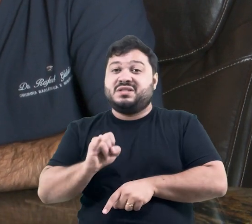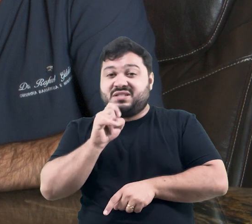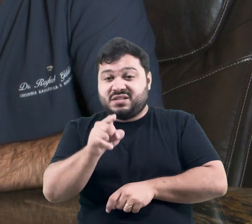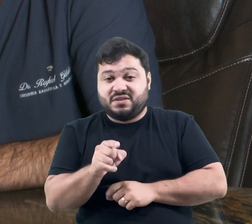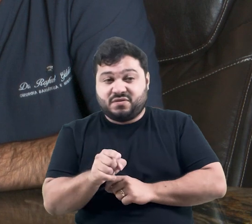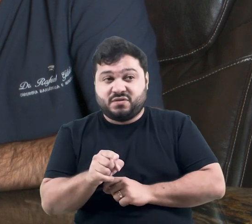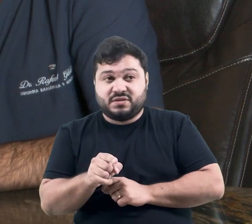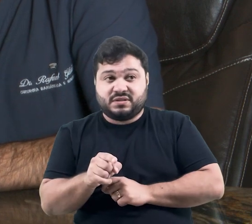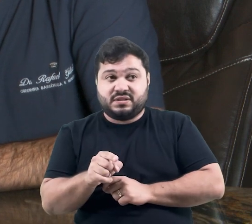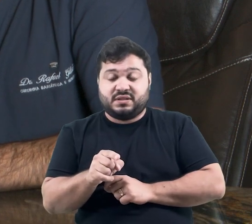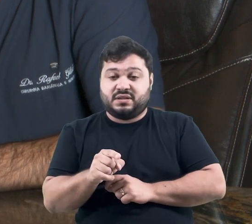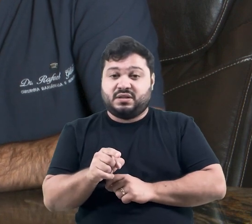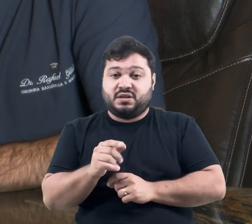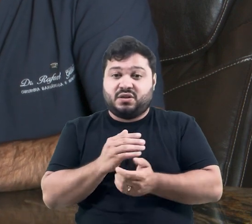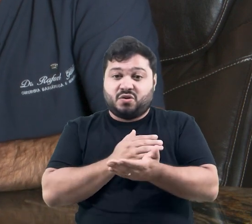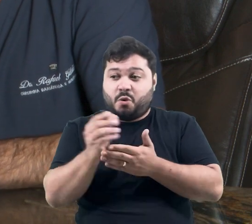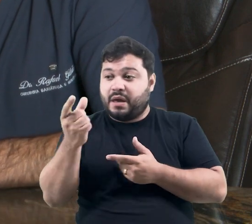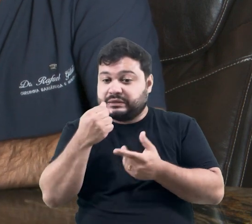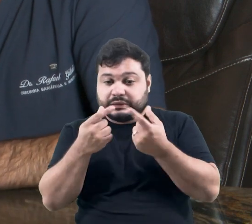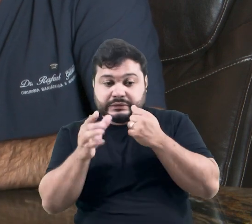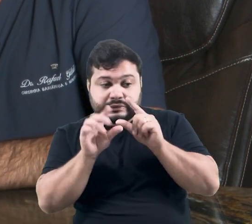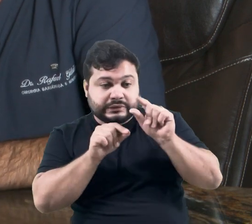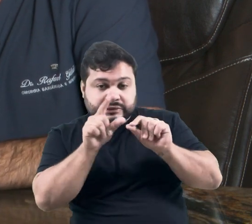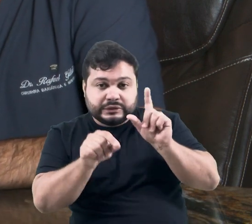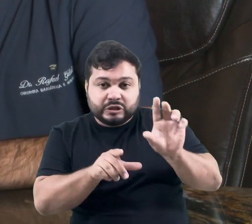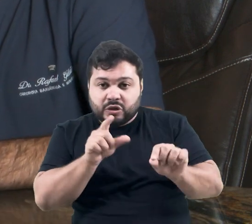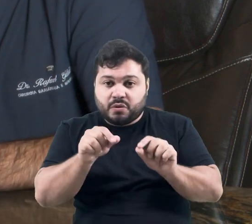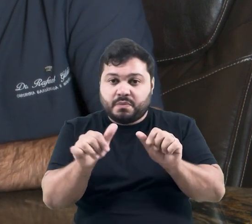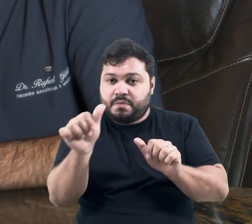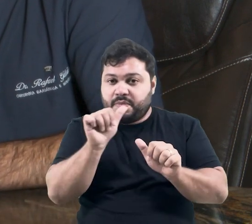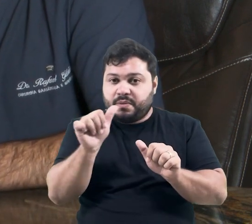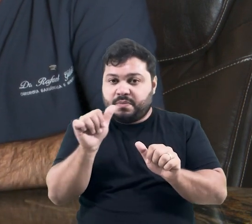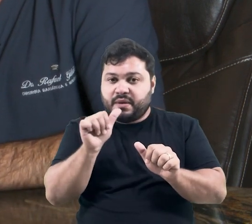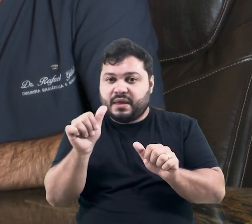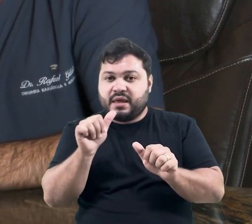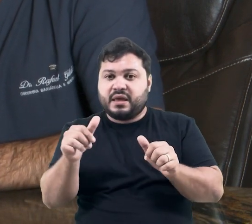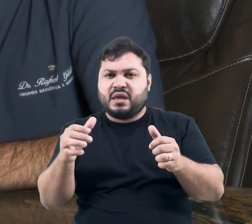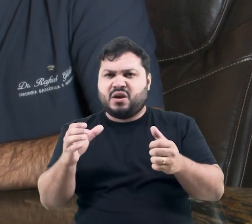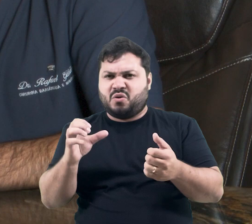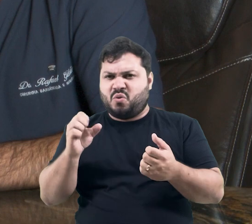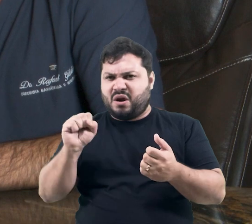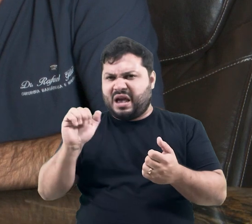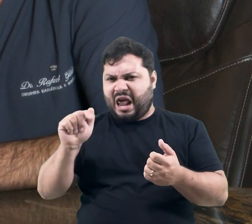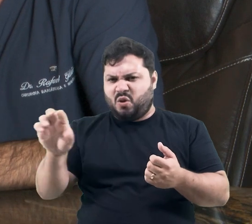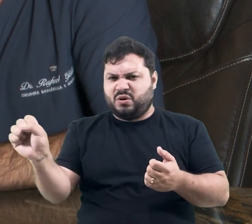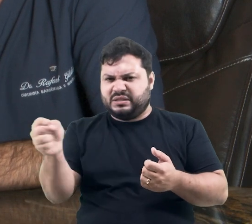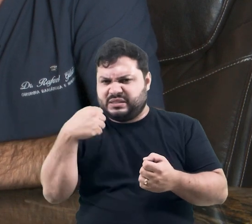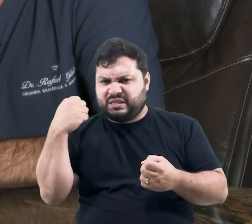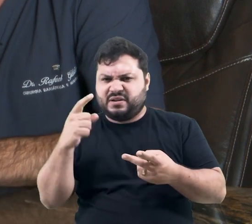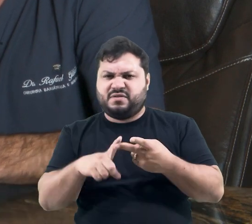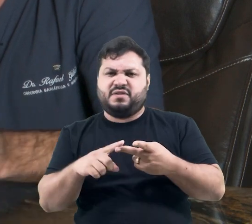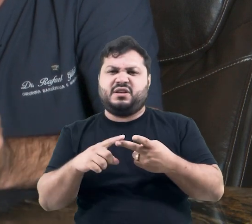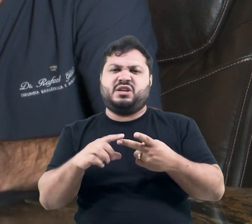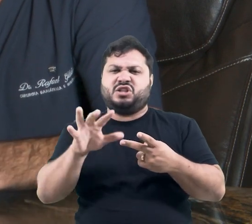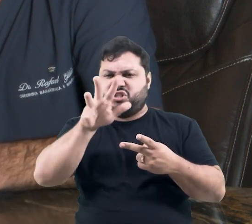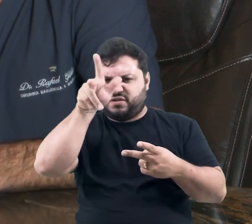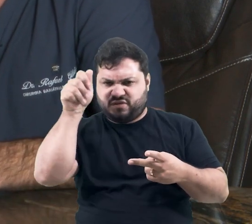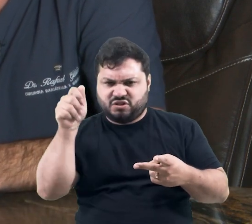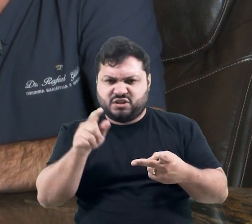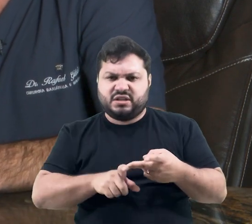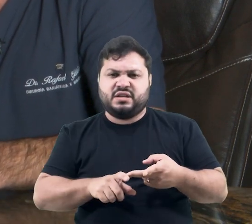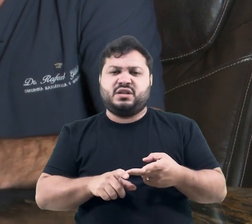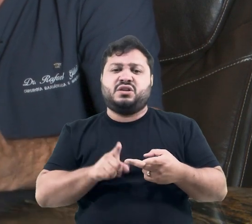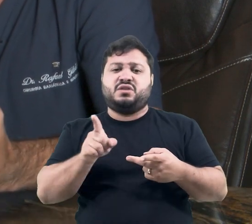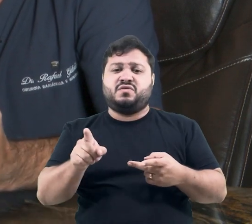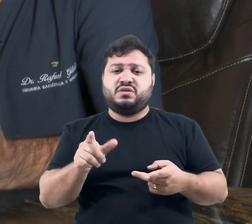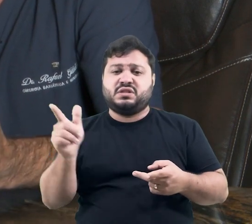se você começa a beliscar muito, se você começa a beber bebida muito calórica, cerveja,